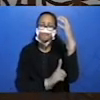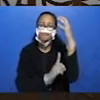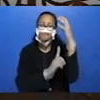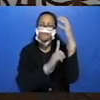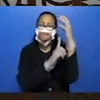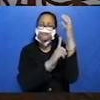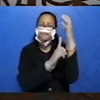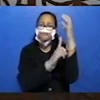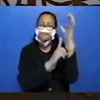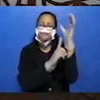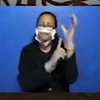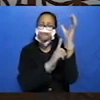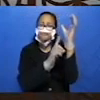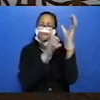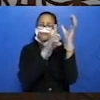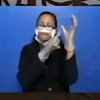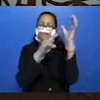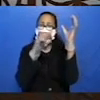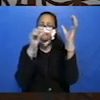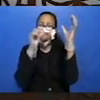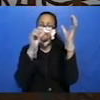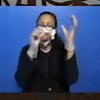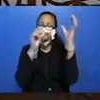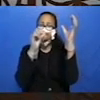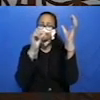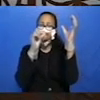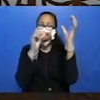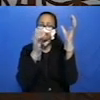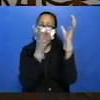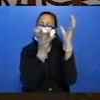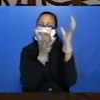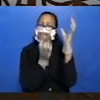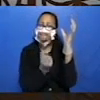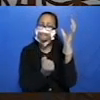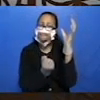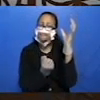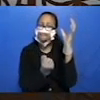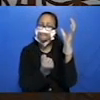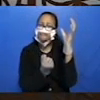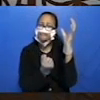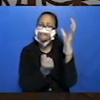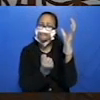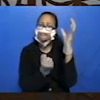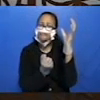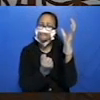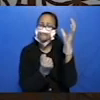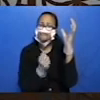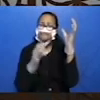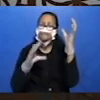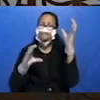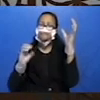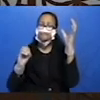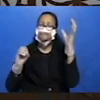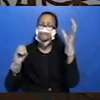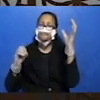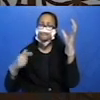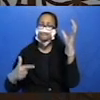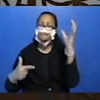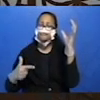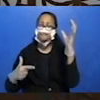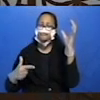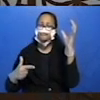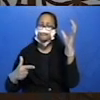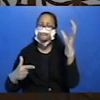vai até as folhas. As folhas absorvem da atmosfera o gás carbônico.